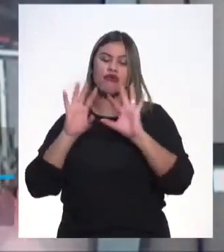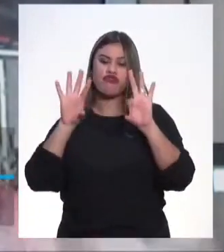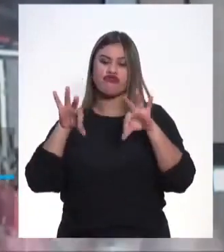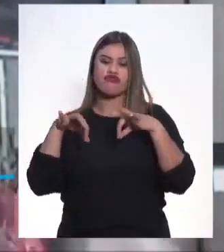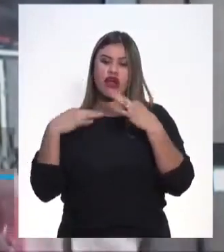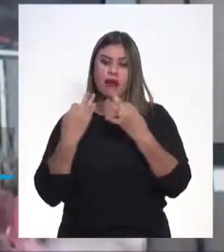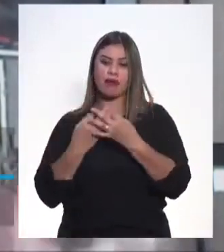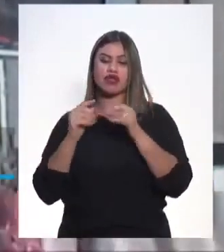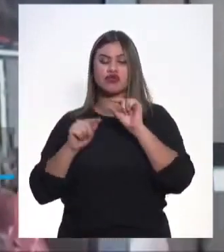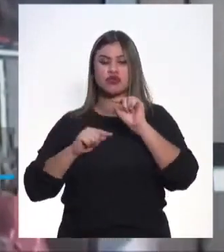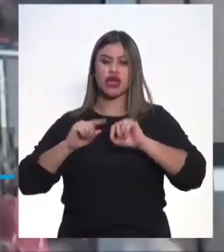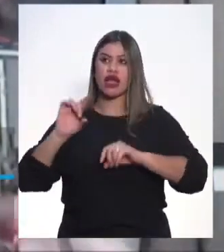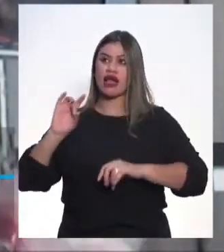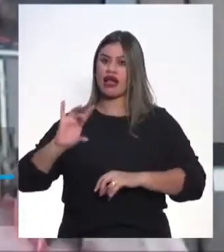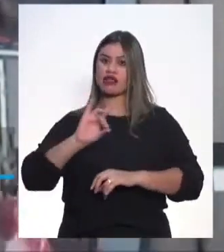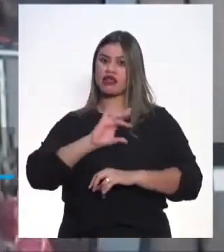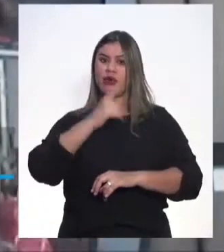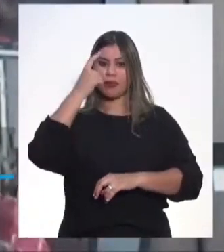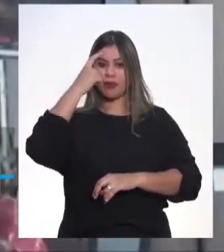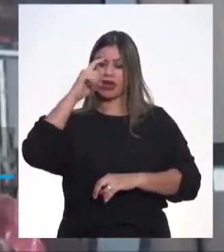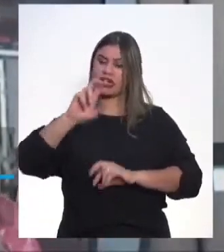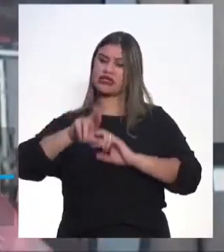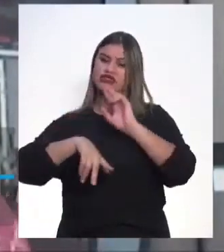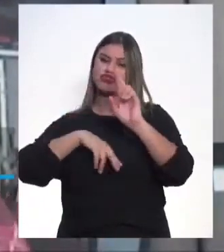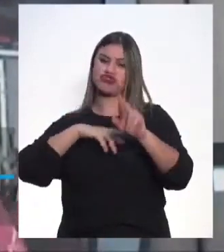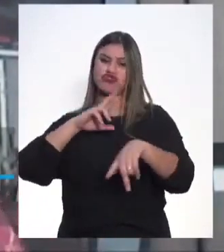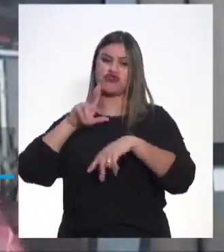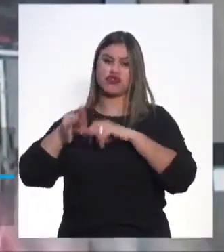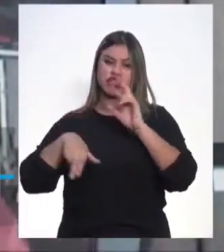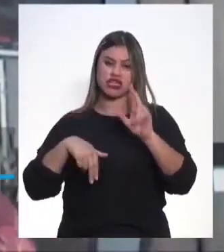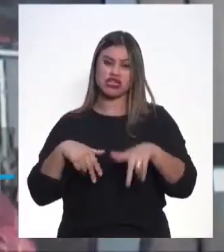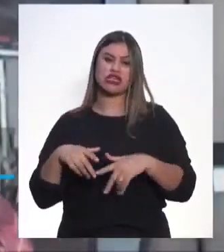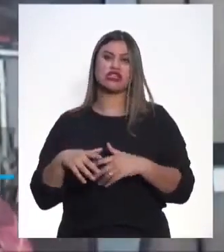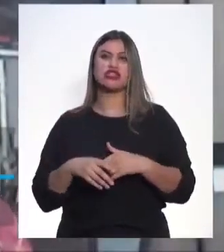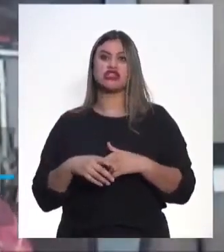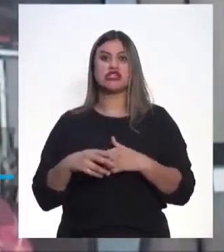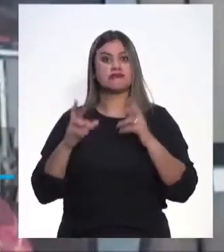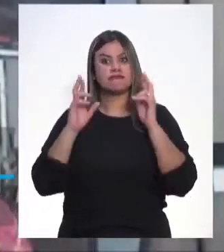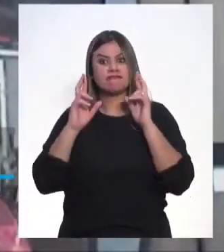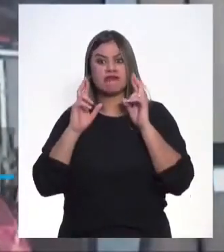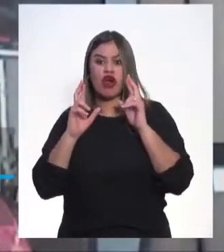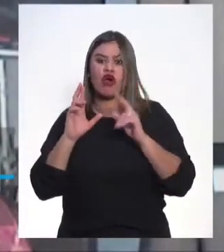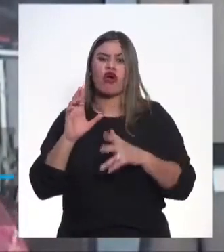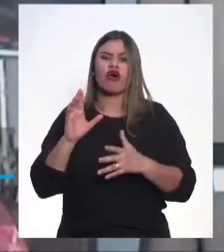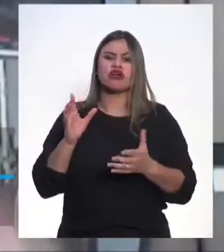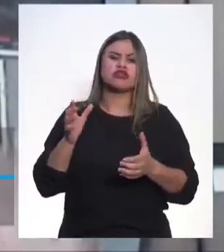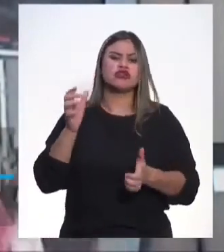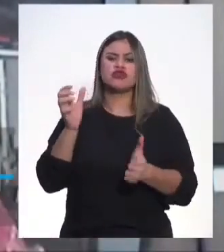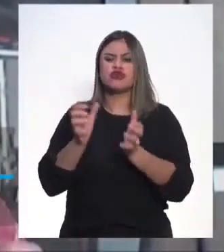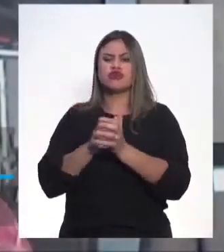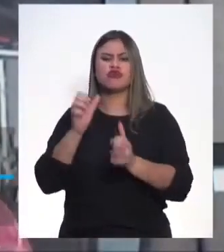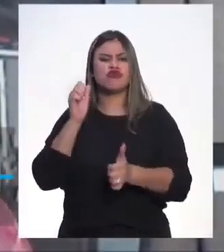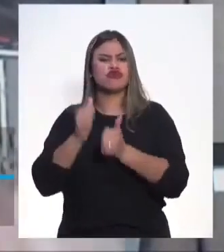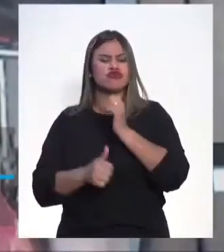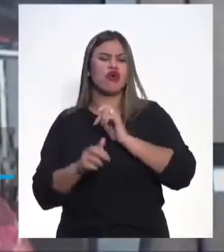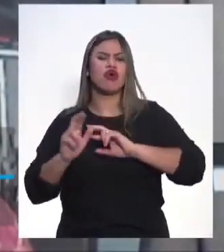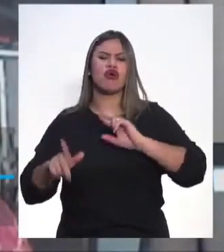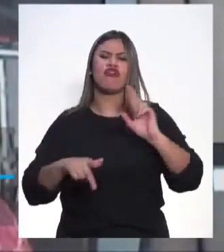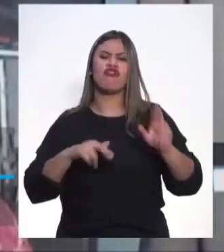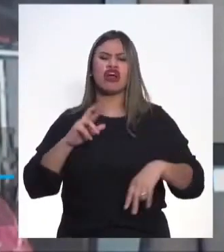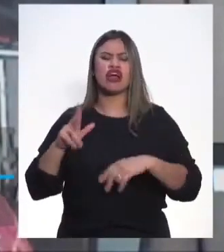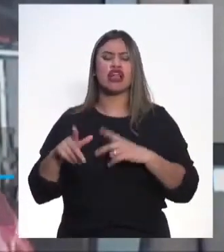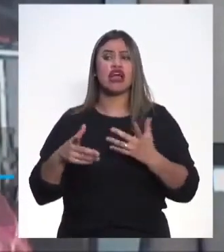que cada um pensa de alguma determinada forma, torce para um determinado time, e aí, nesse momento, com outros